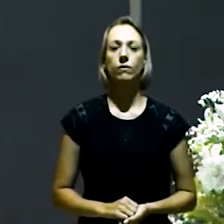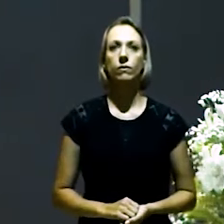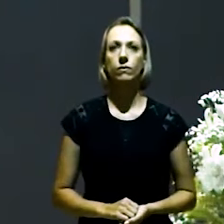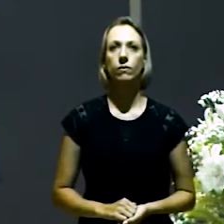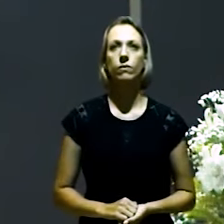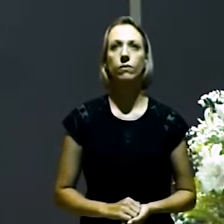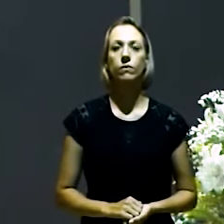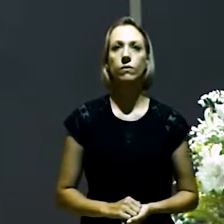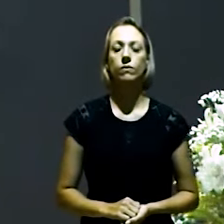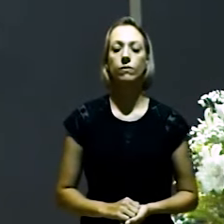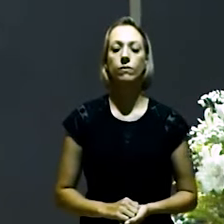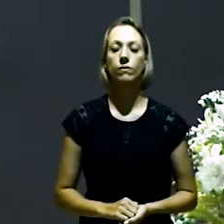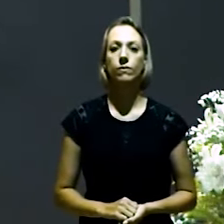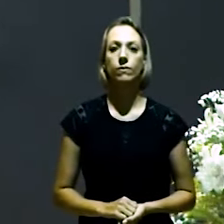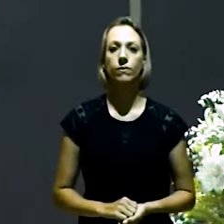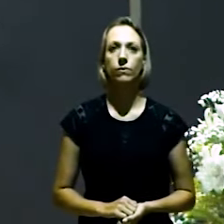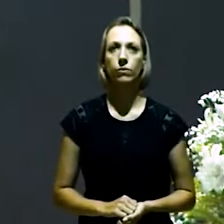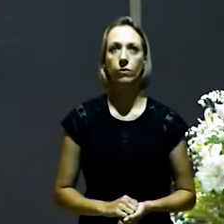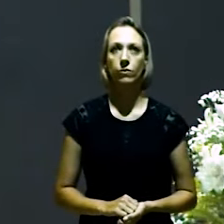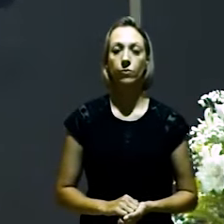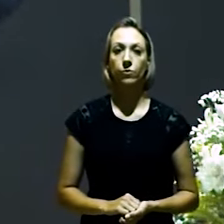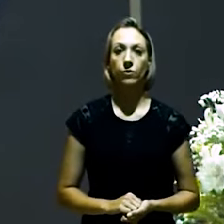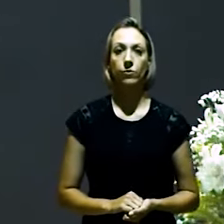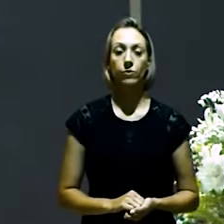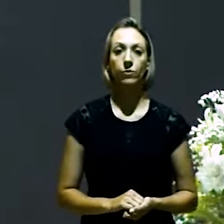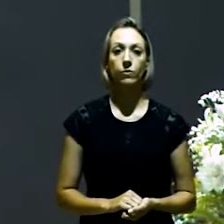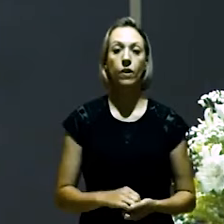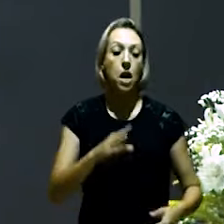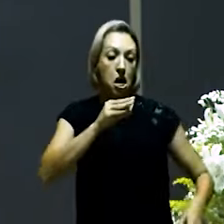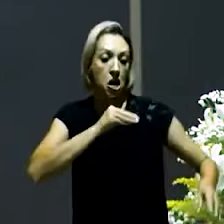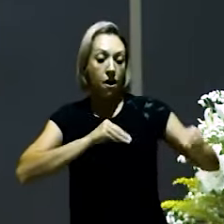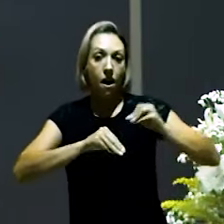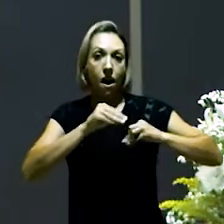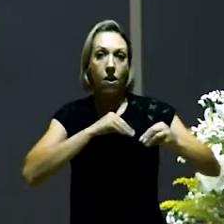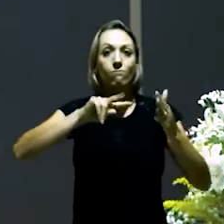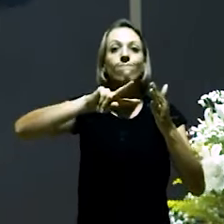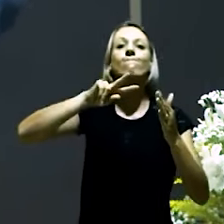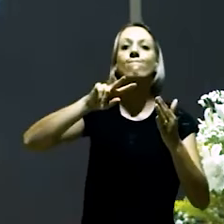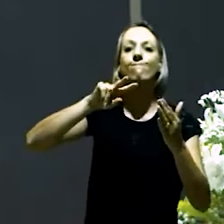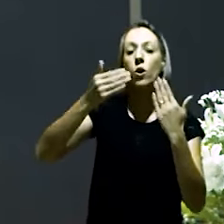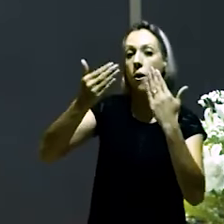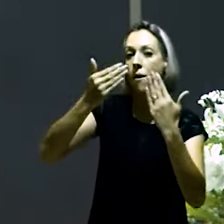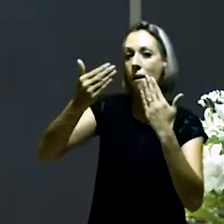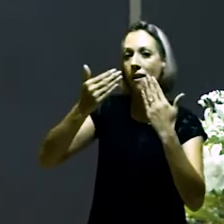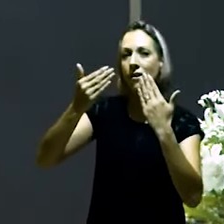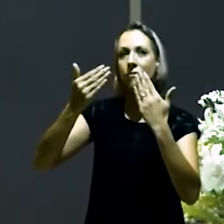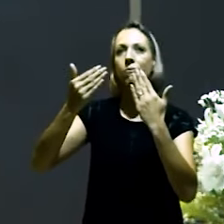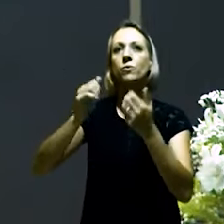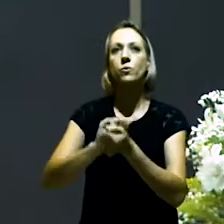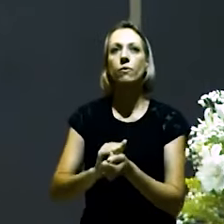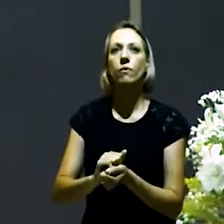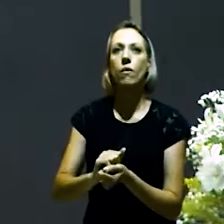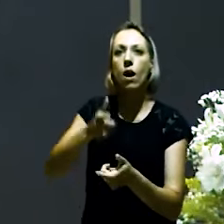E esta figura espiritual é nossa adversária. Essa figura espiritual é